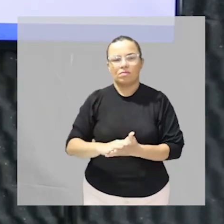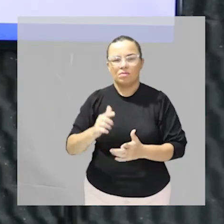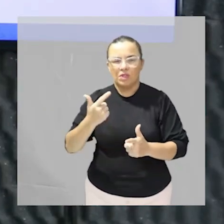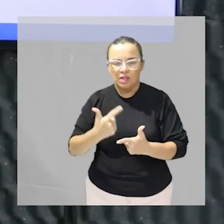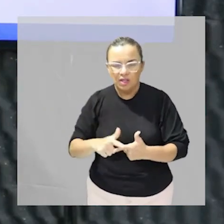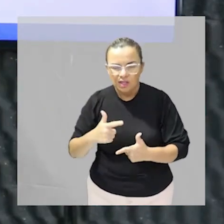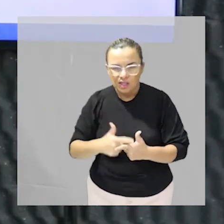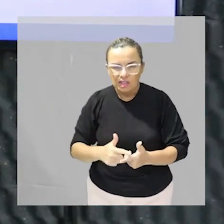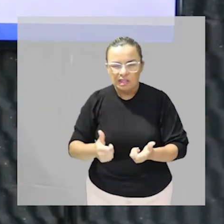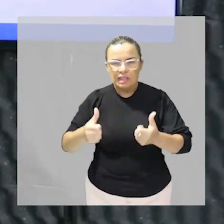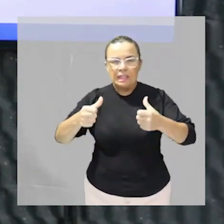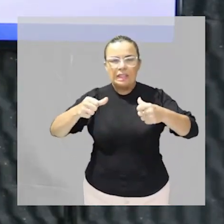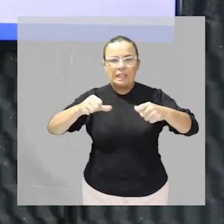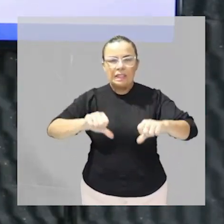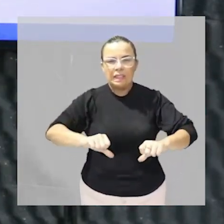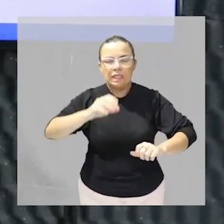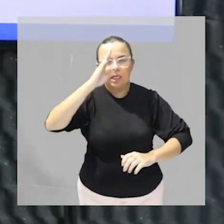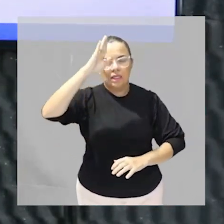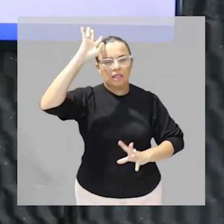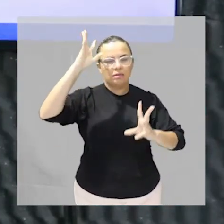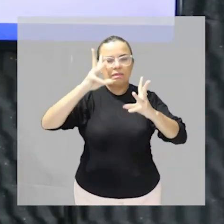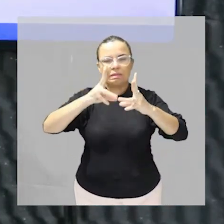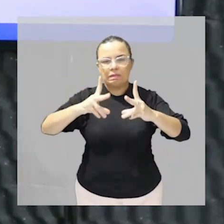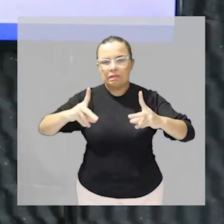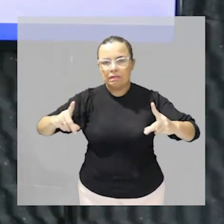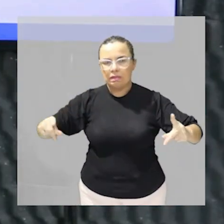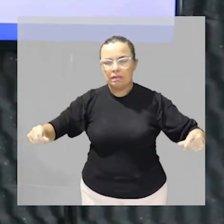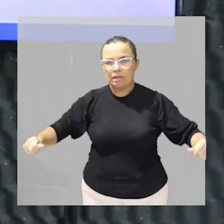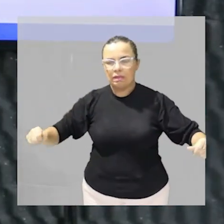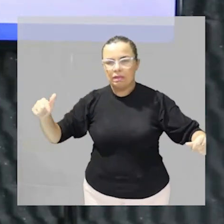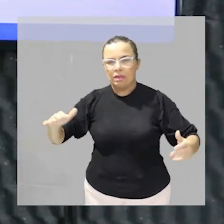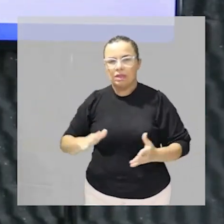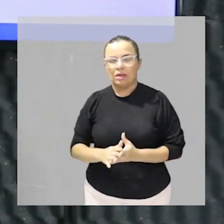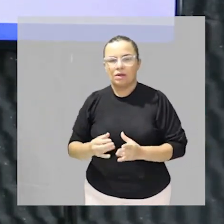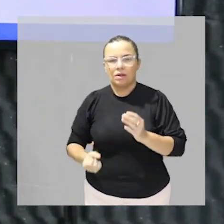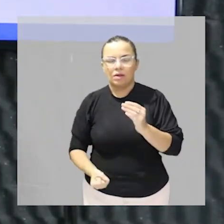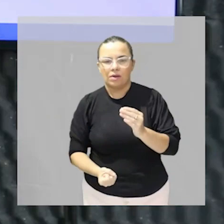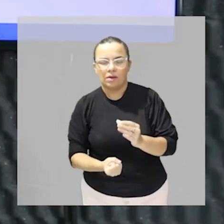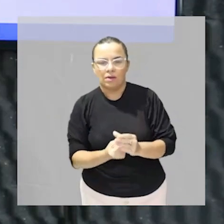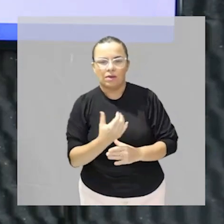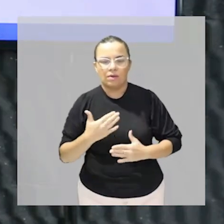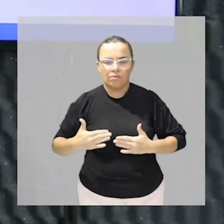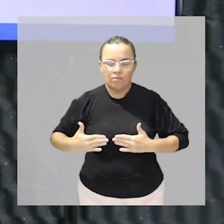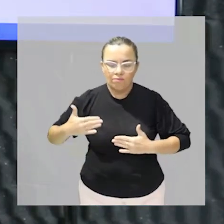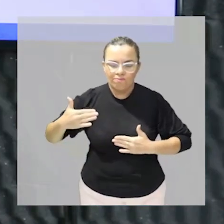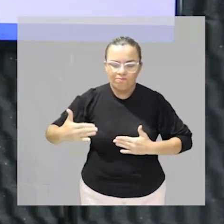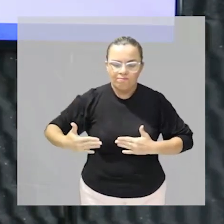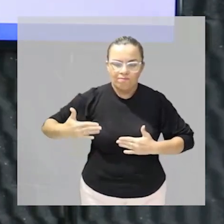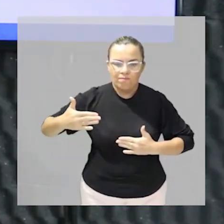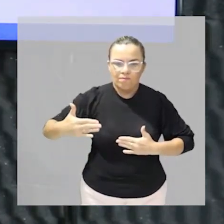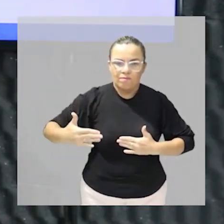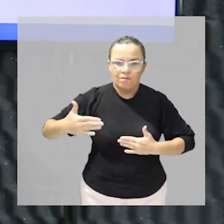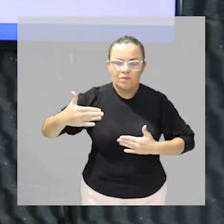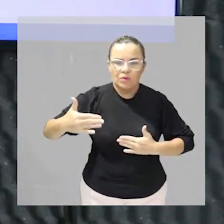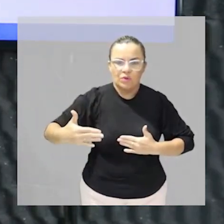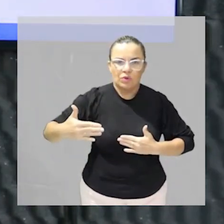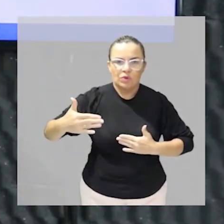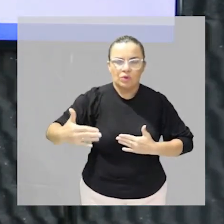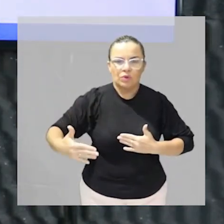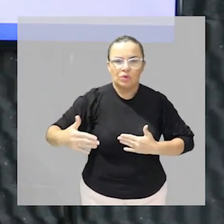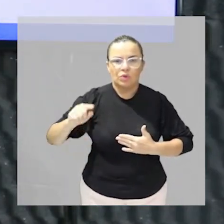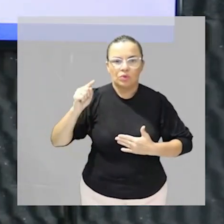Império Romano, a dissolução desse império, a origem do processo de formação do